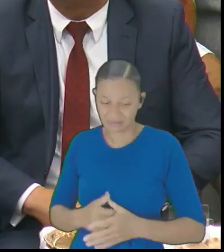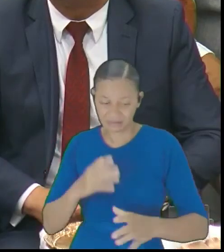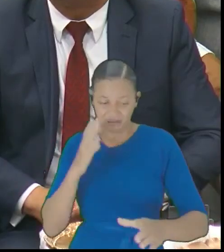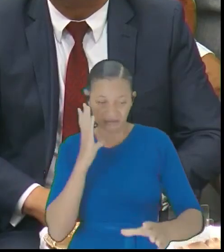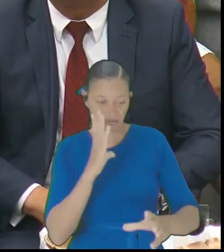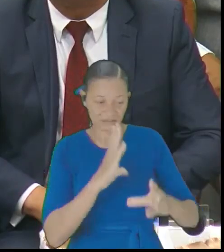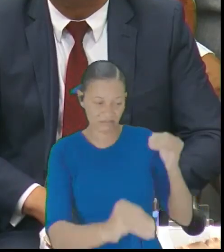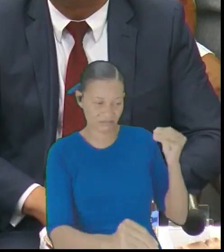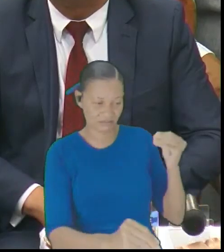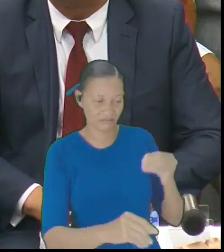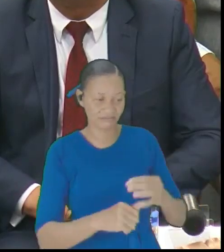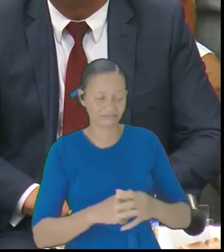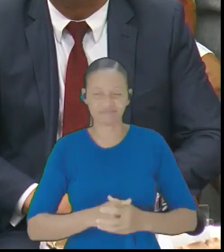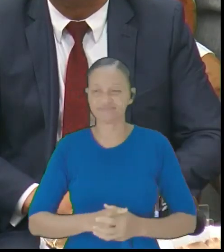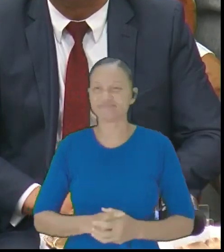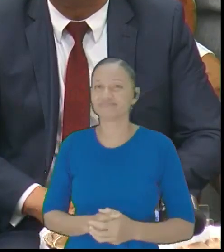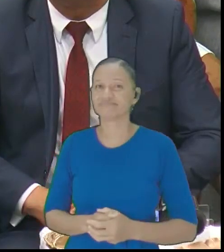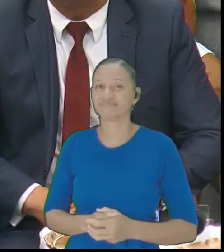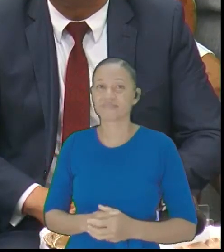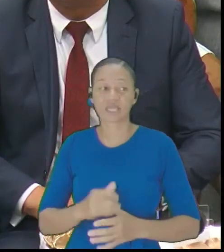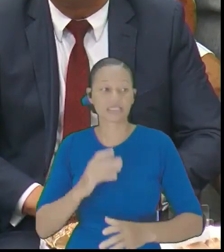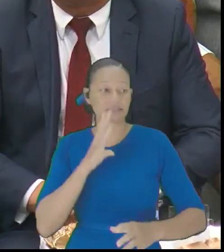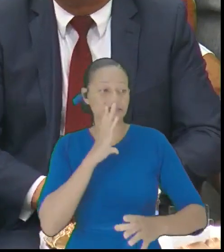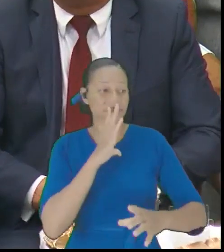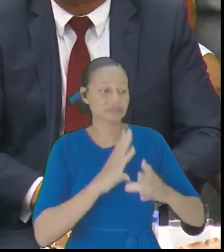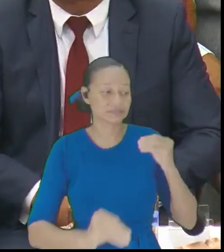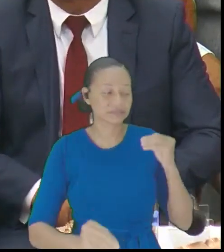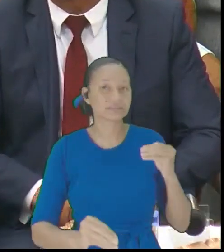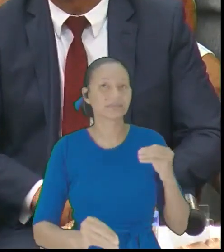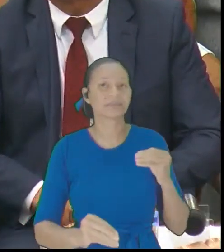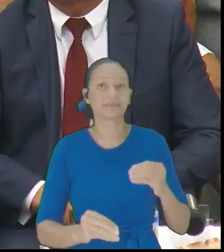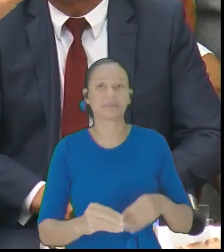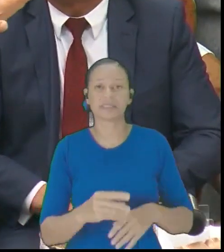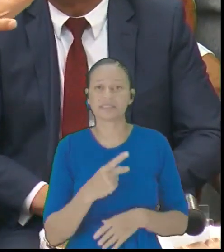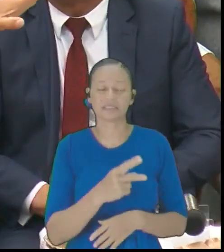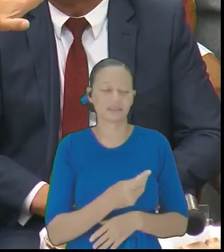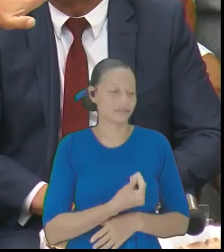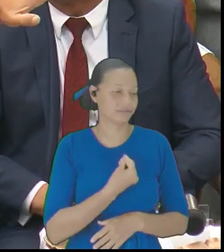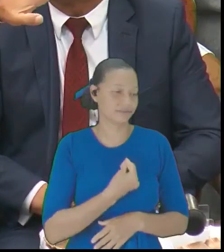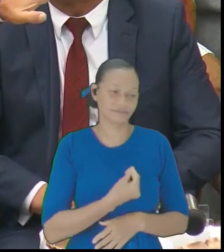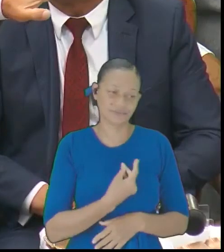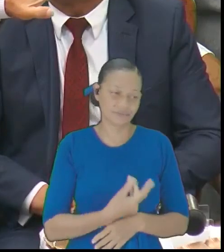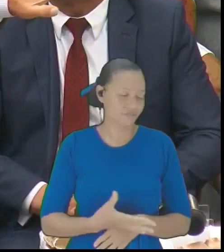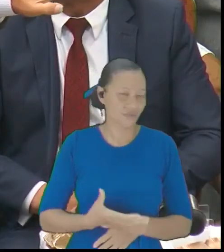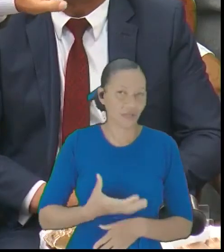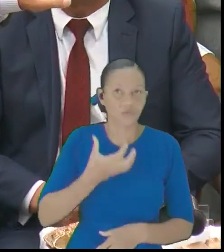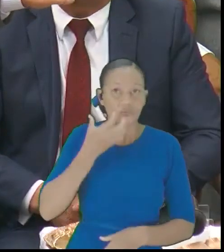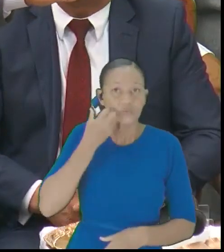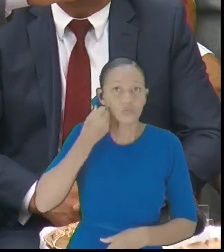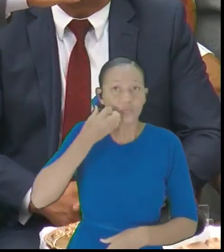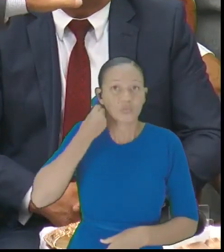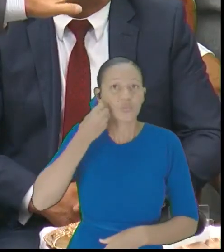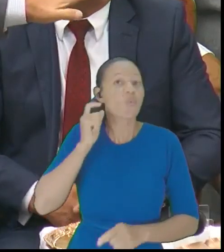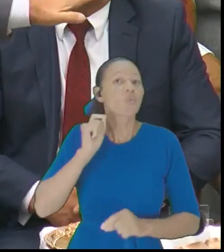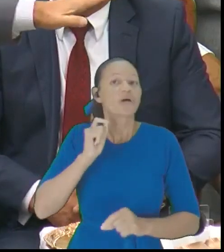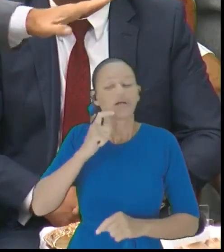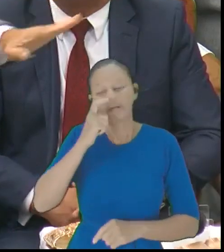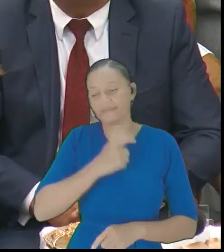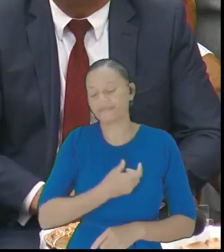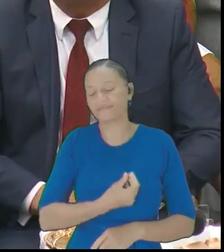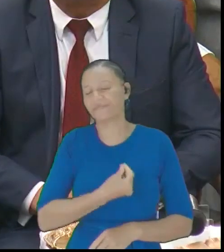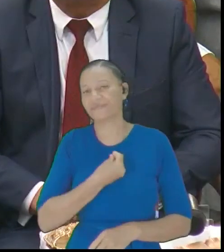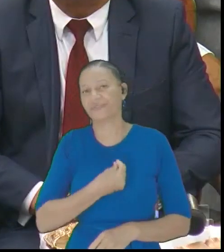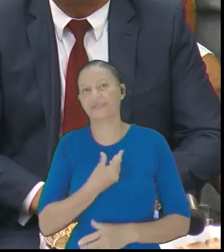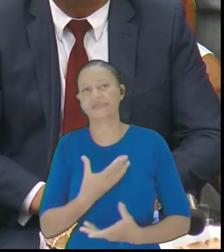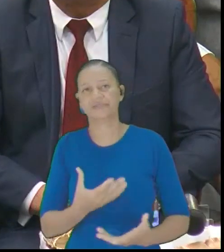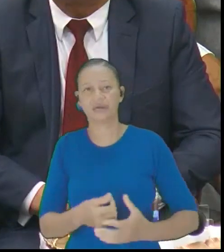escapa-te. Pela tua, é o que vai sobrar, o lucro teu é a tua vida. Para ficar,